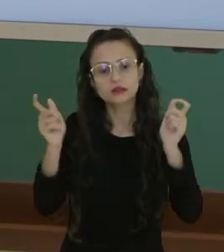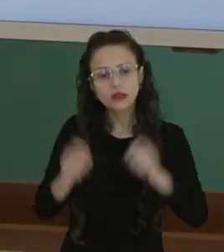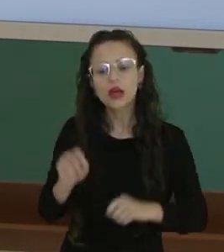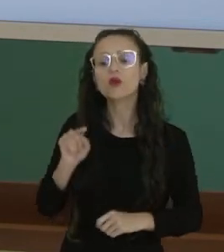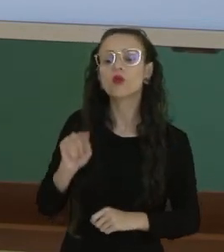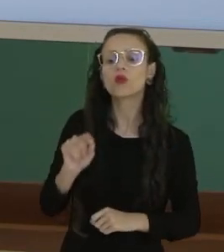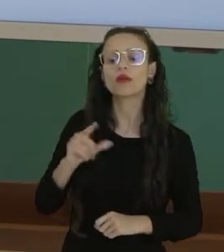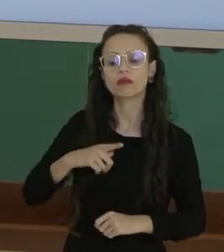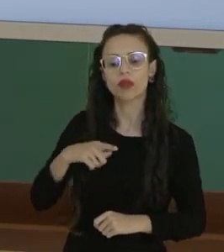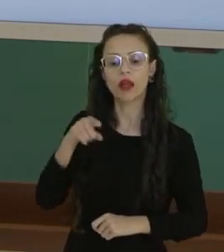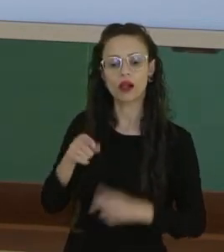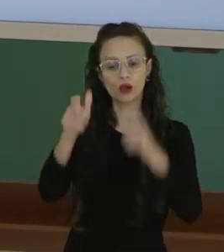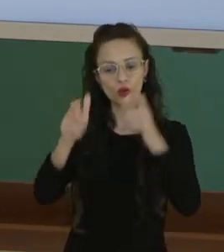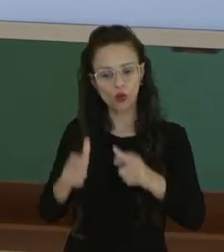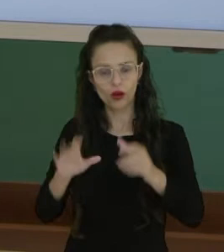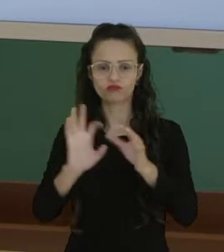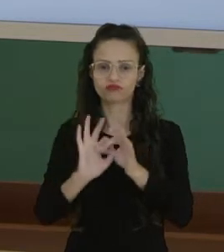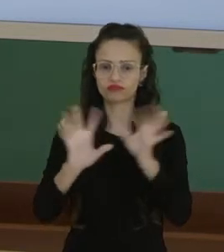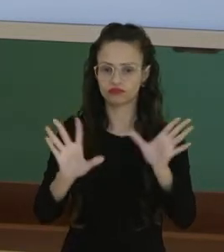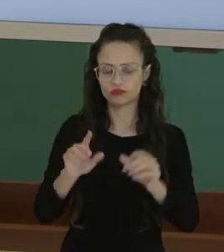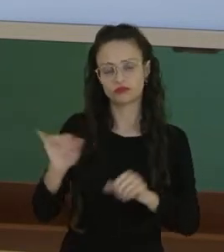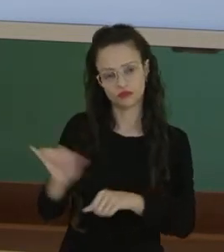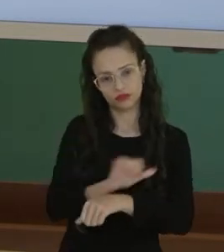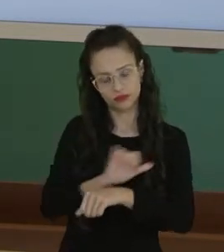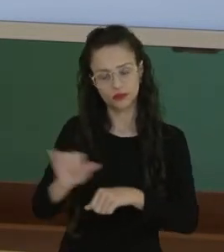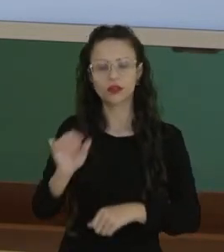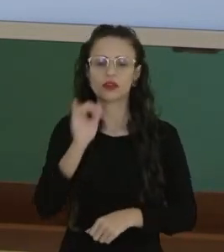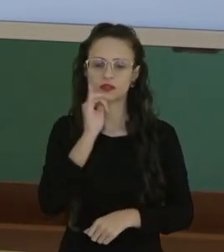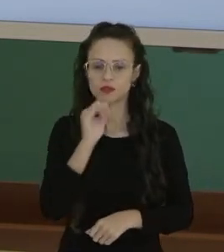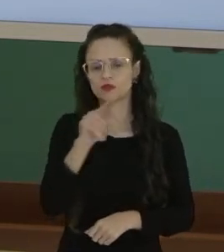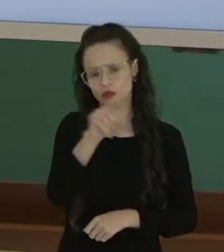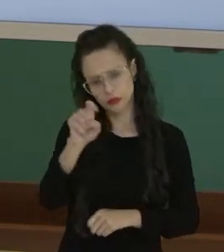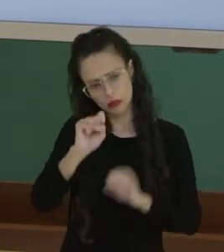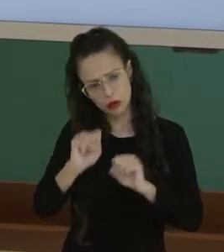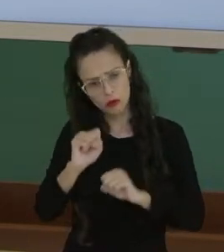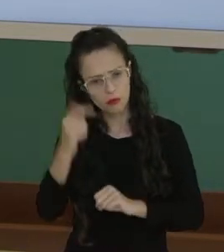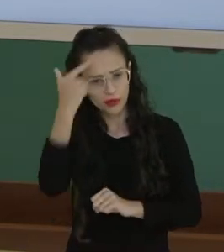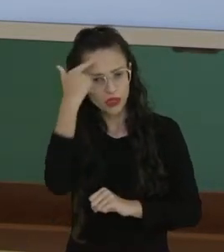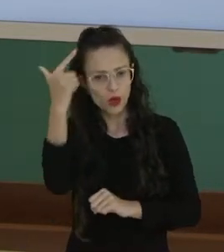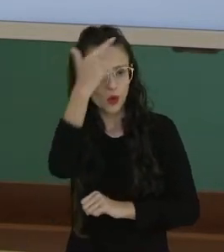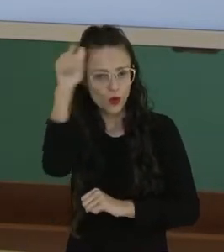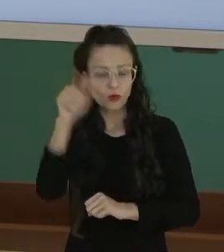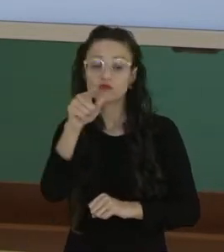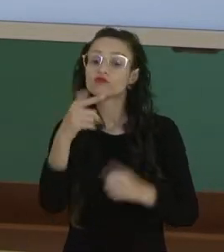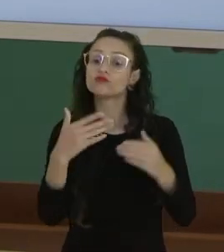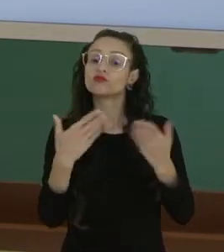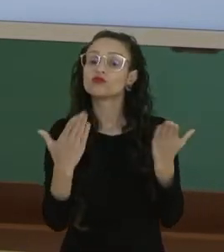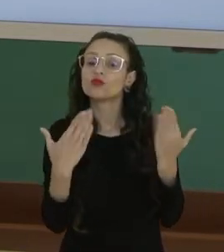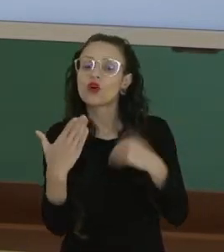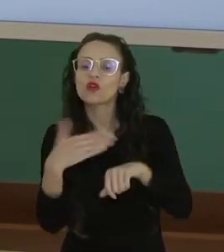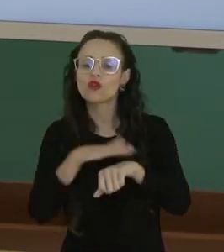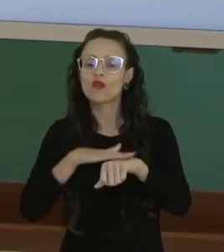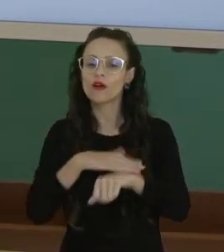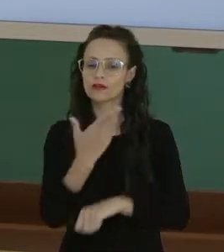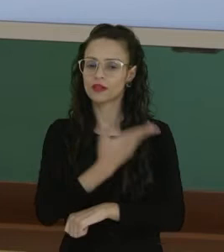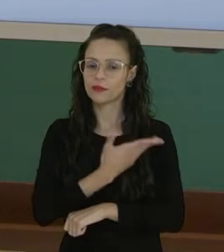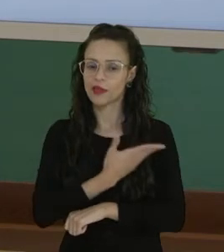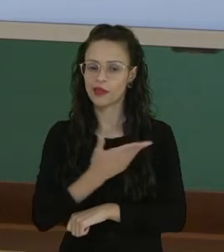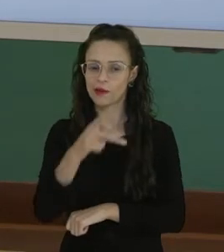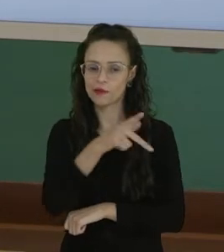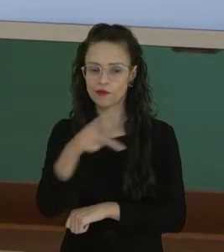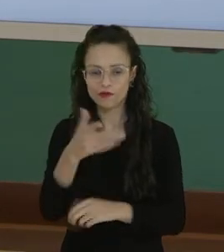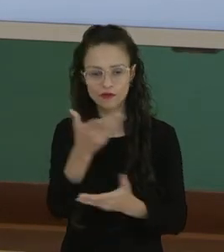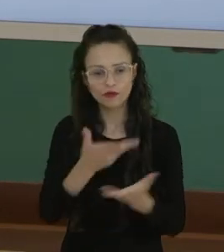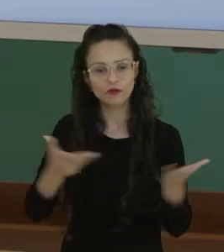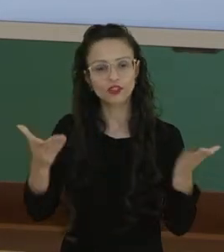região, beleza? Então, são exemplos. Você deve ter pensado em outros, certo? Converse com seus colegas aí, converse com seus professores sobre